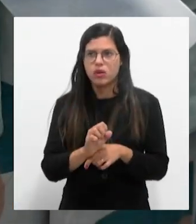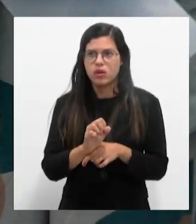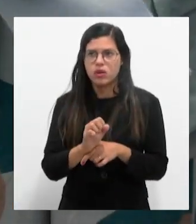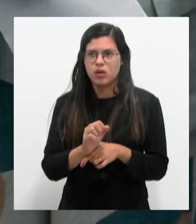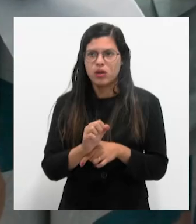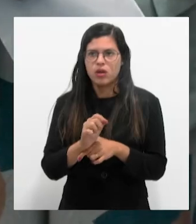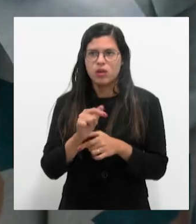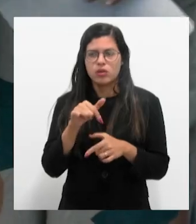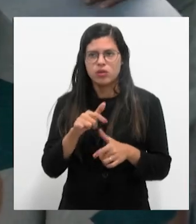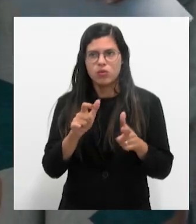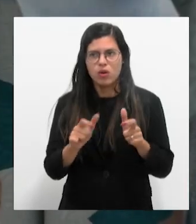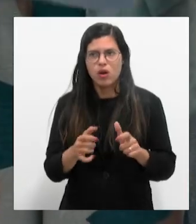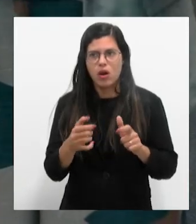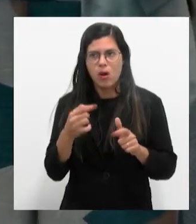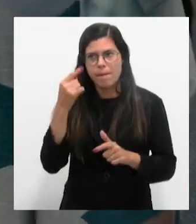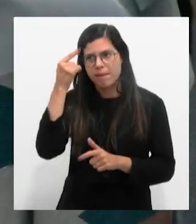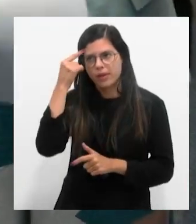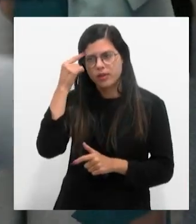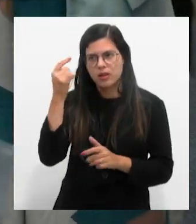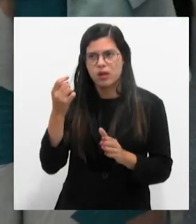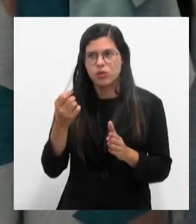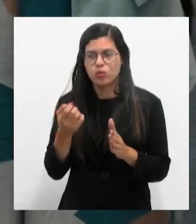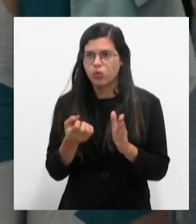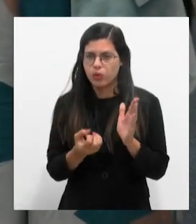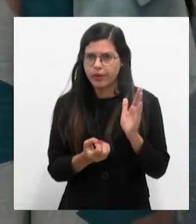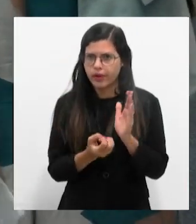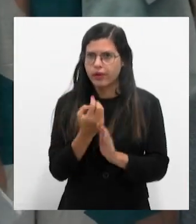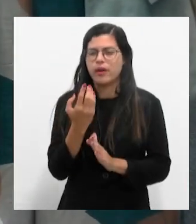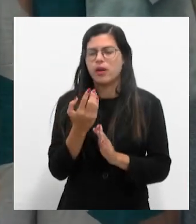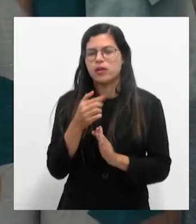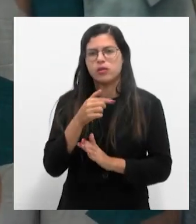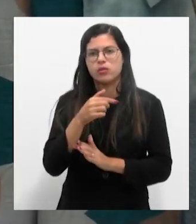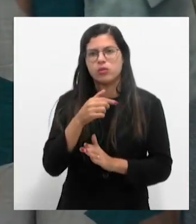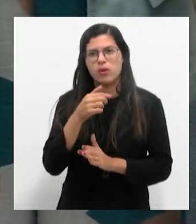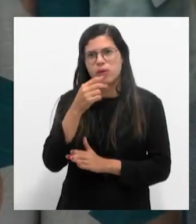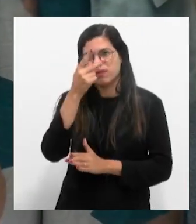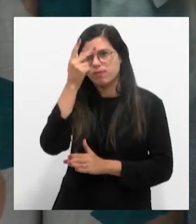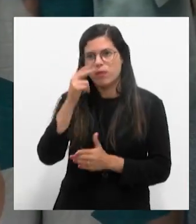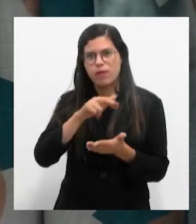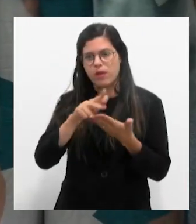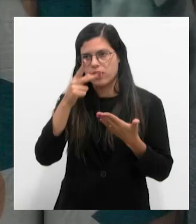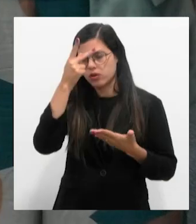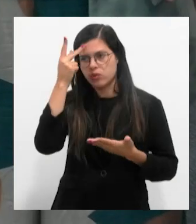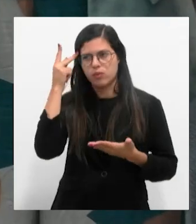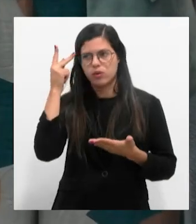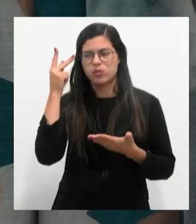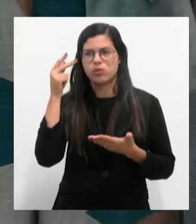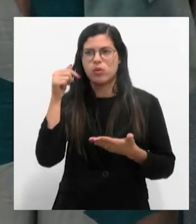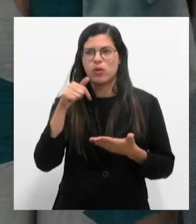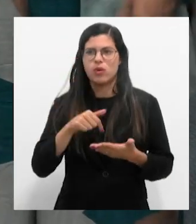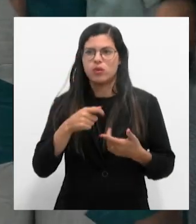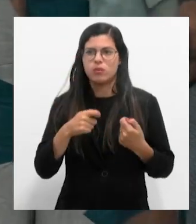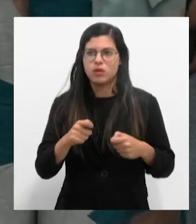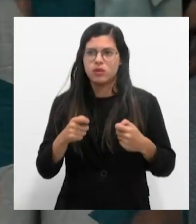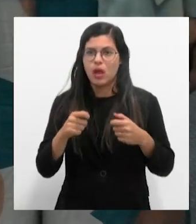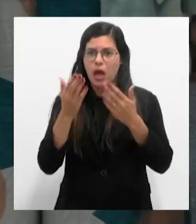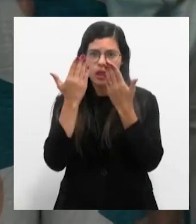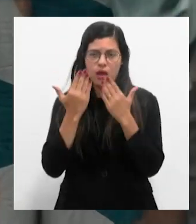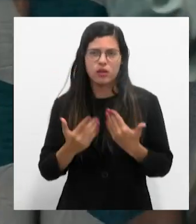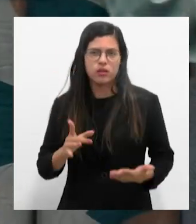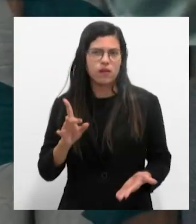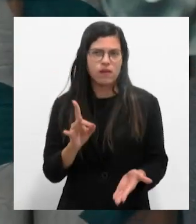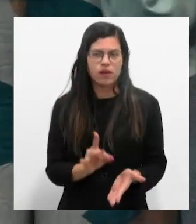muitas mãos e pensado para que a gente possa ter a verdadeira situação no Estado do Rio de